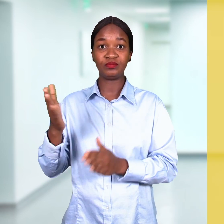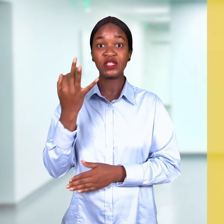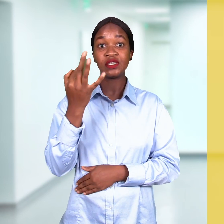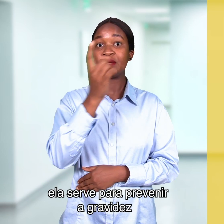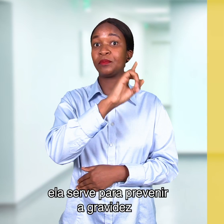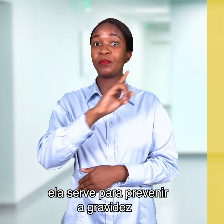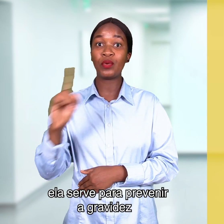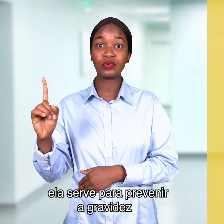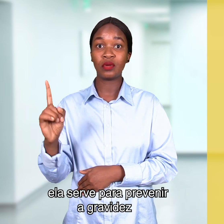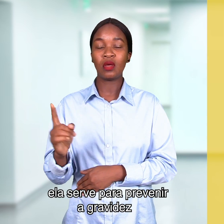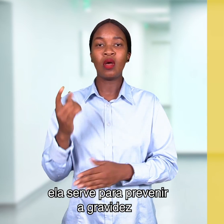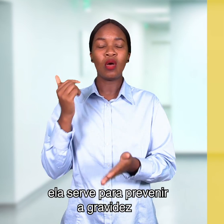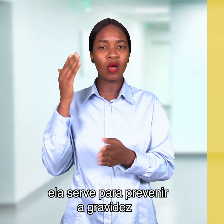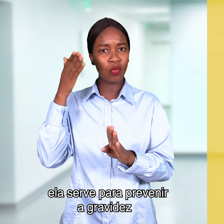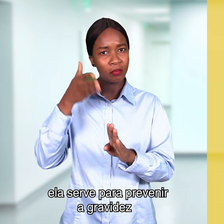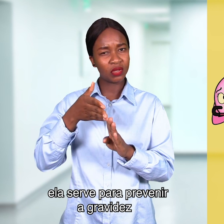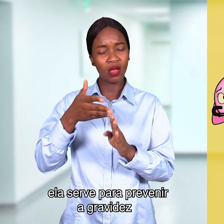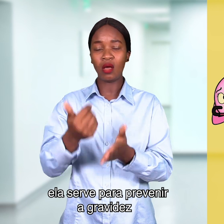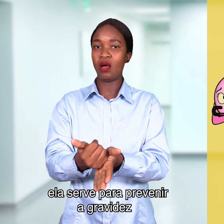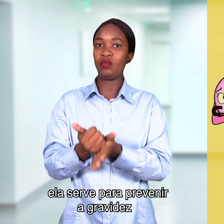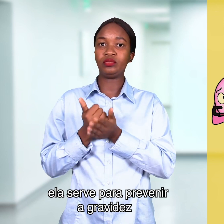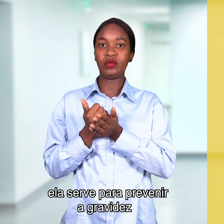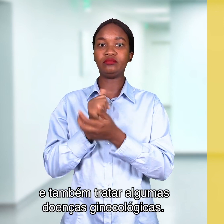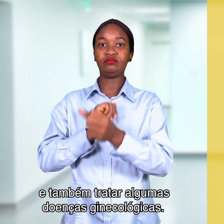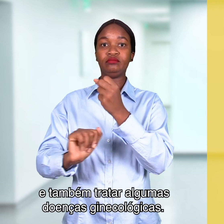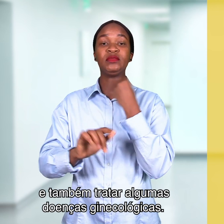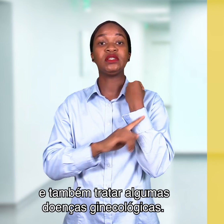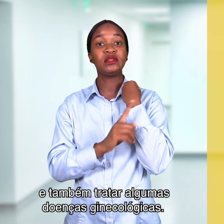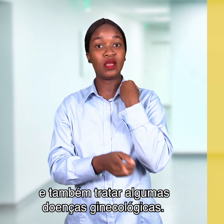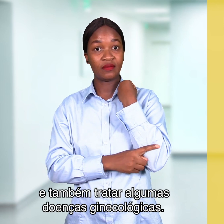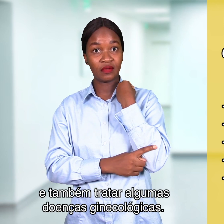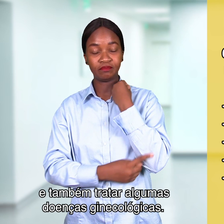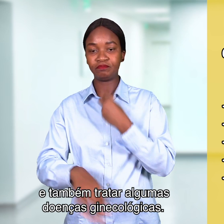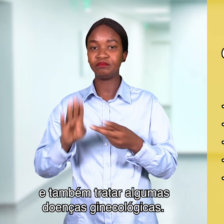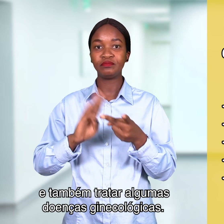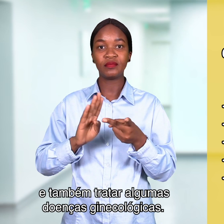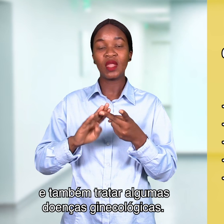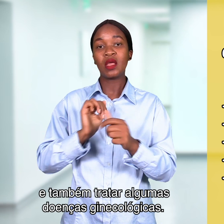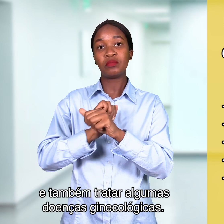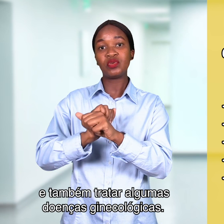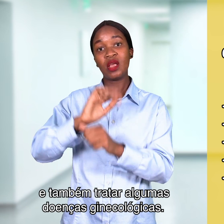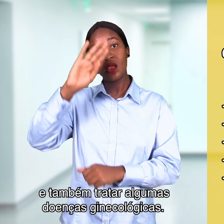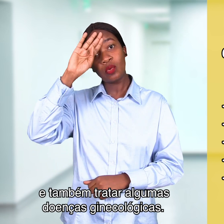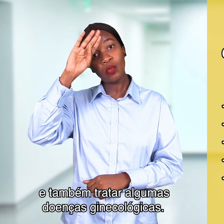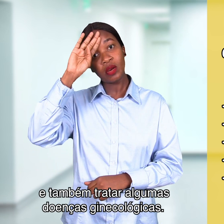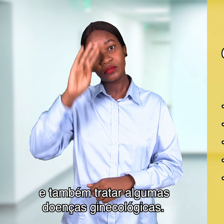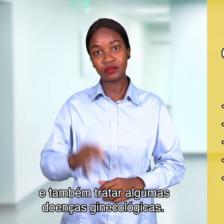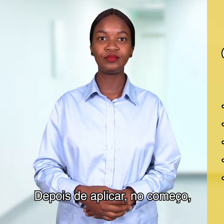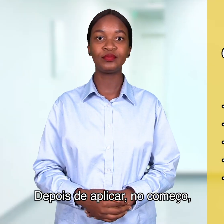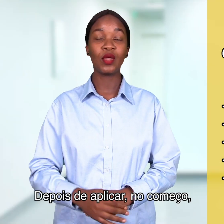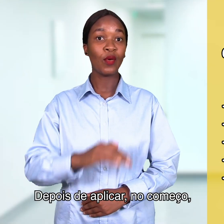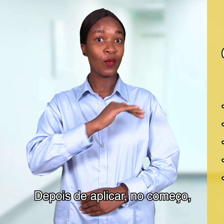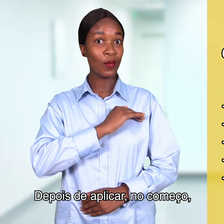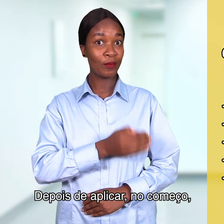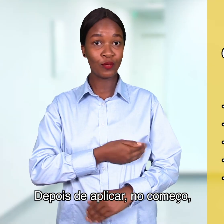prolongada. Ela serve para prevenir a gravidez e também tratar algumas doenças ginecológicas.